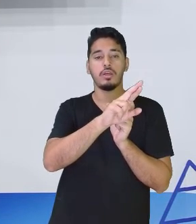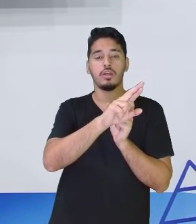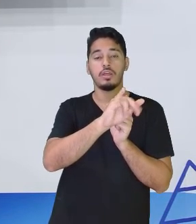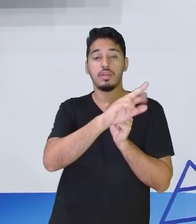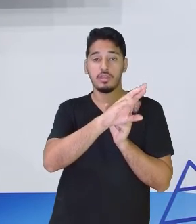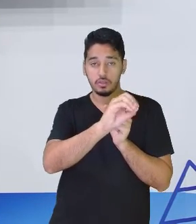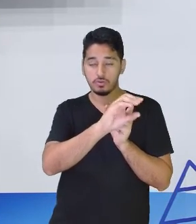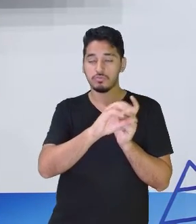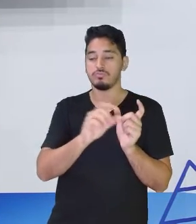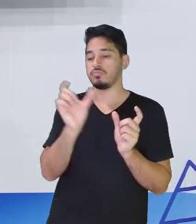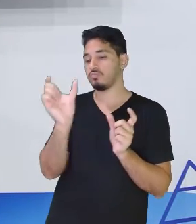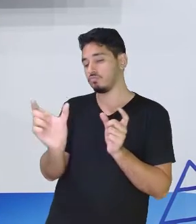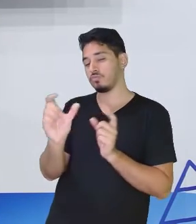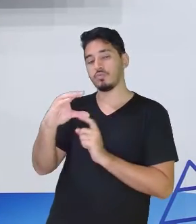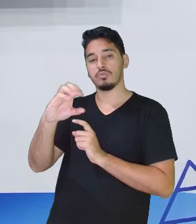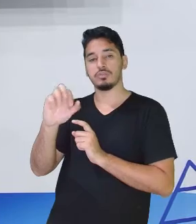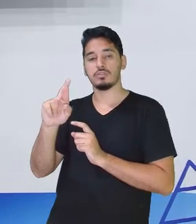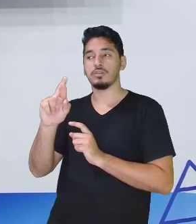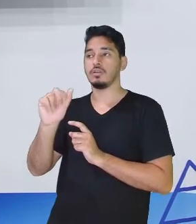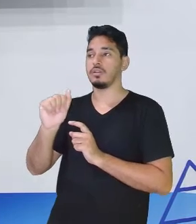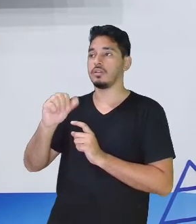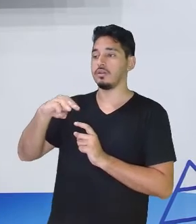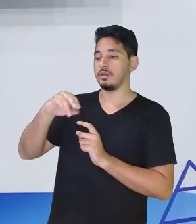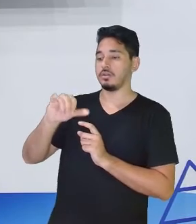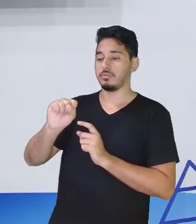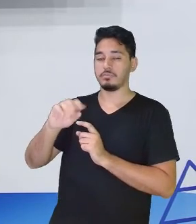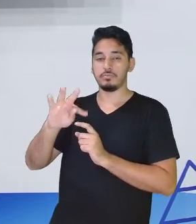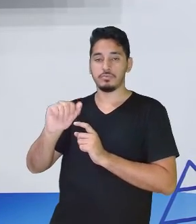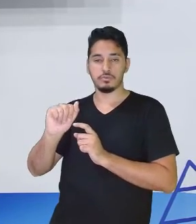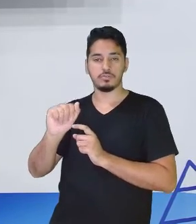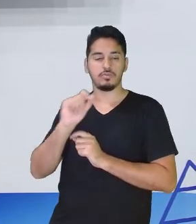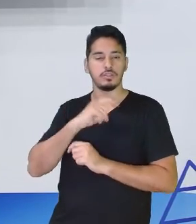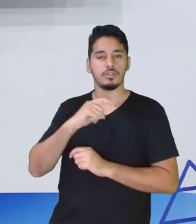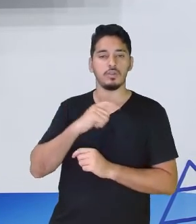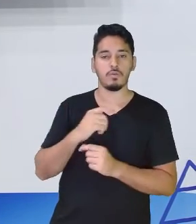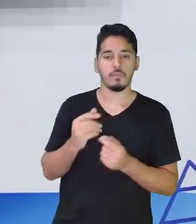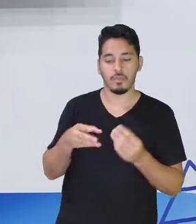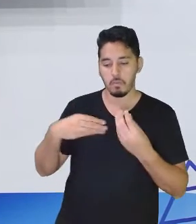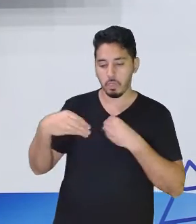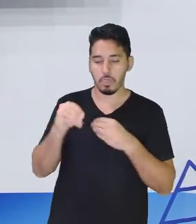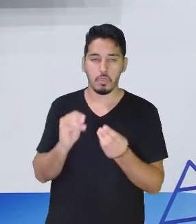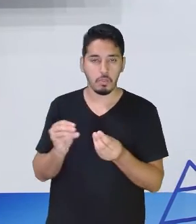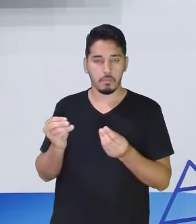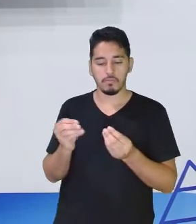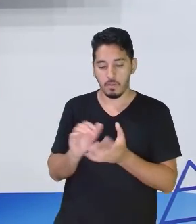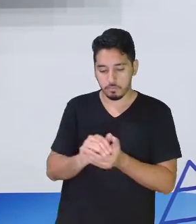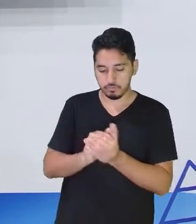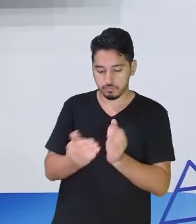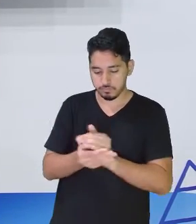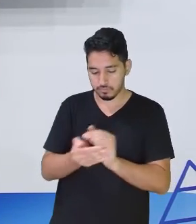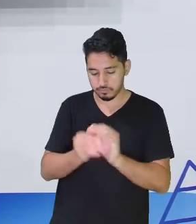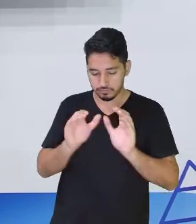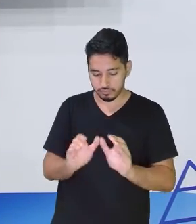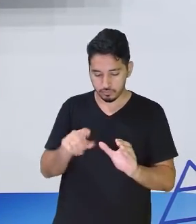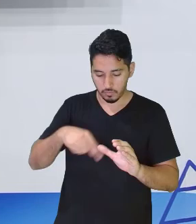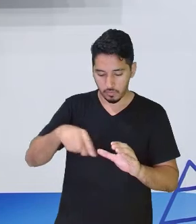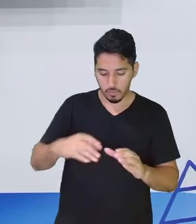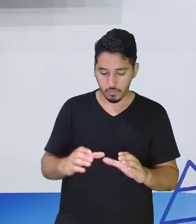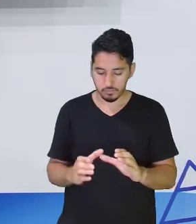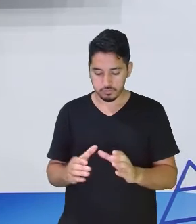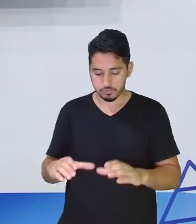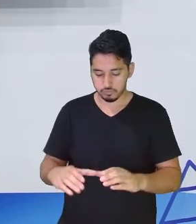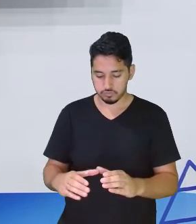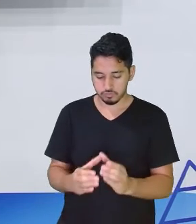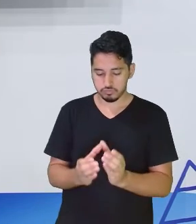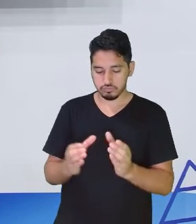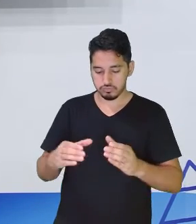né, tem essa competência de, com barro mole, desenvolver, criar uma infinidade de